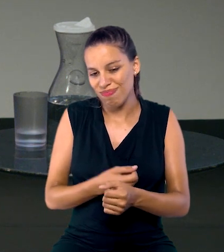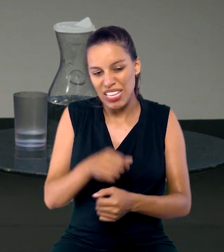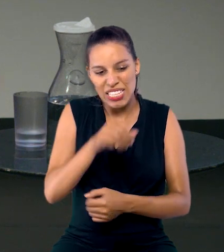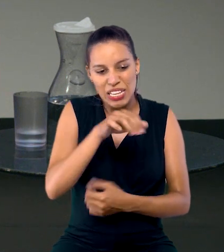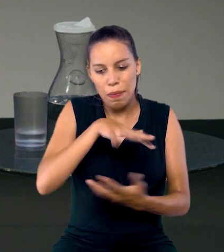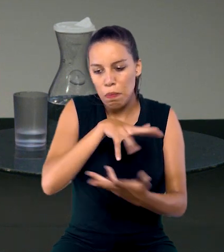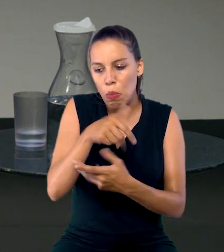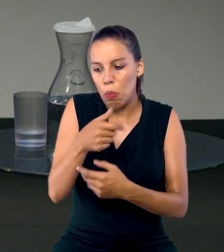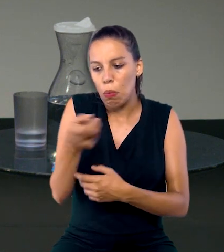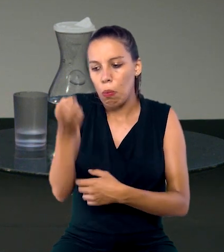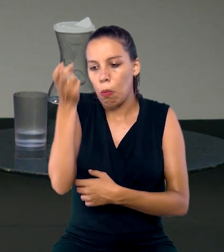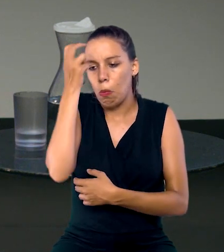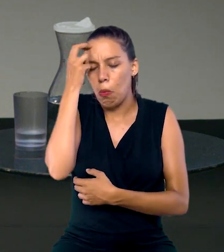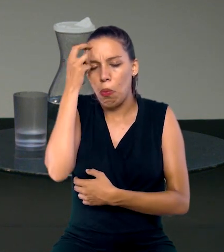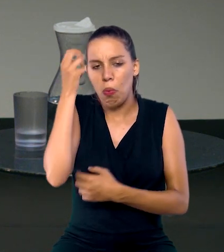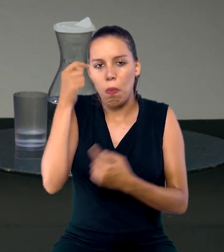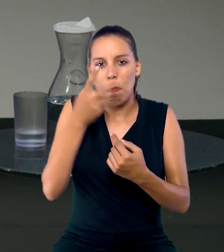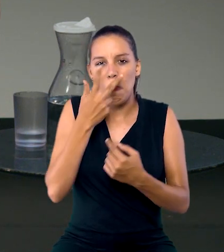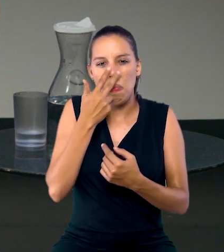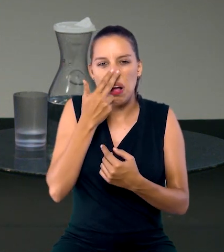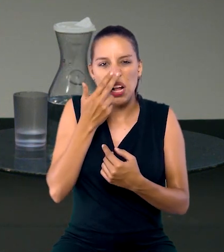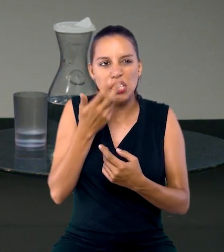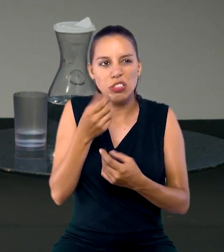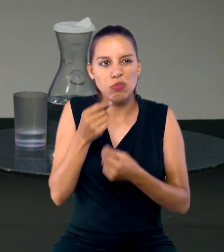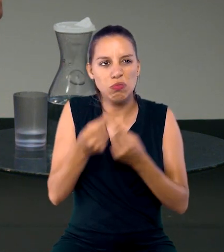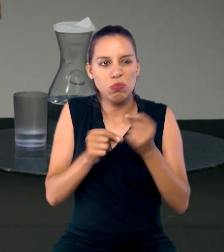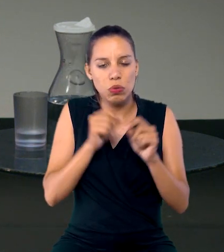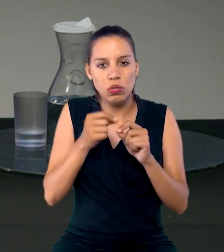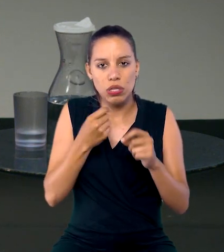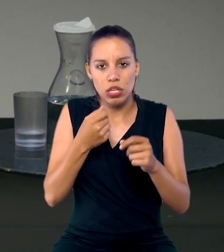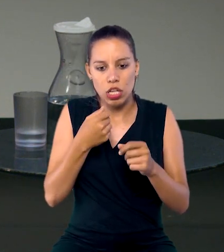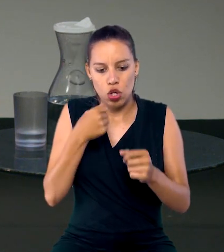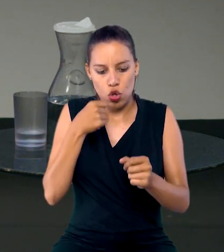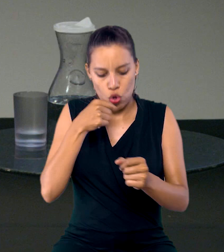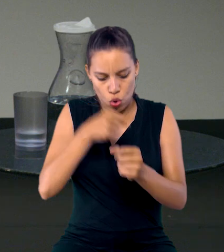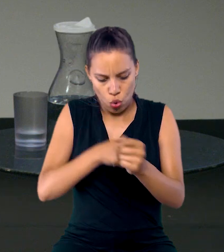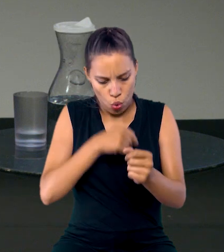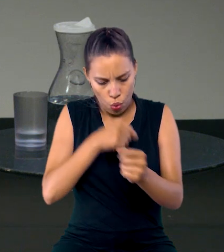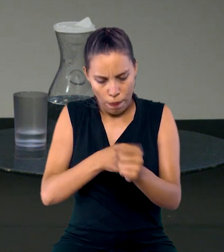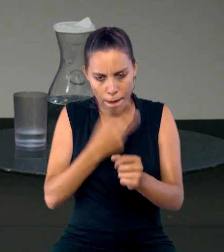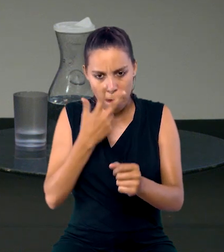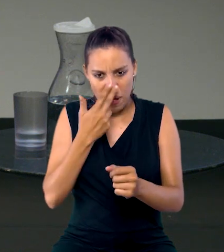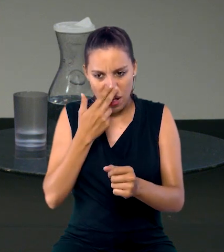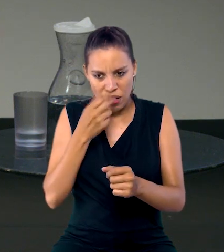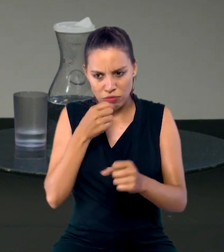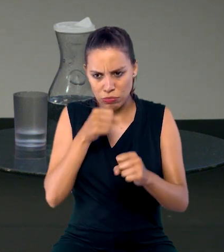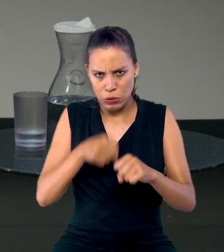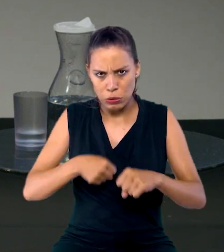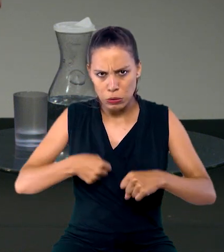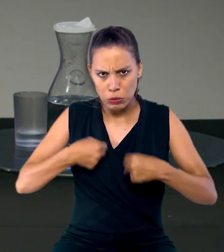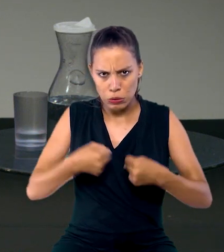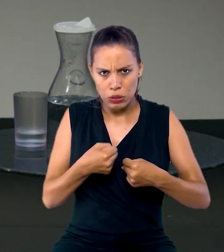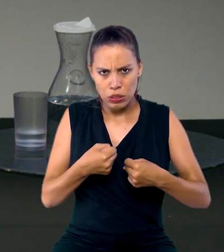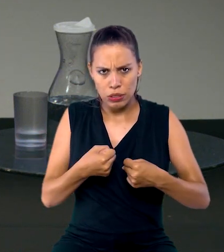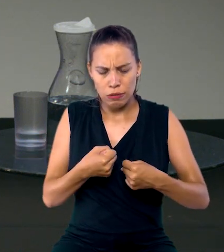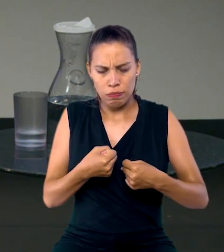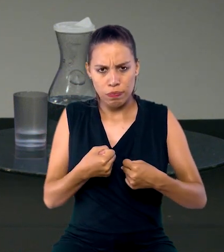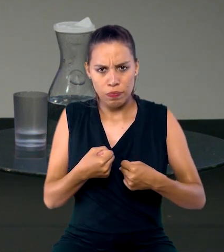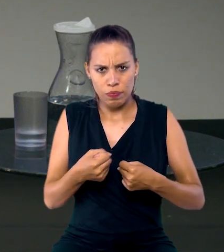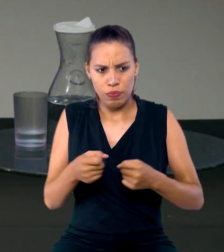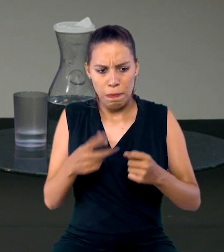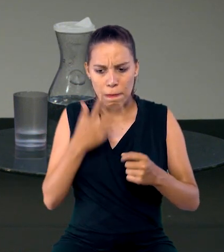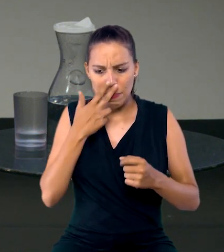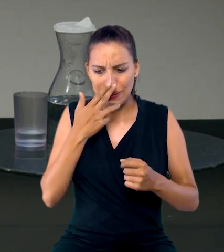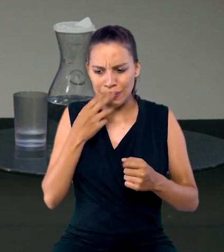cultura que a gente vive, é uma luta que vem com algo muito pesado. Pesado como todo esse concreto que